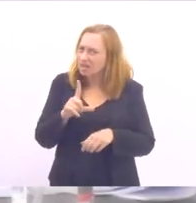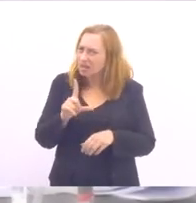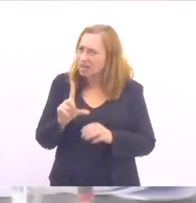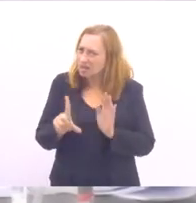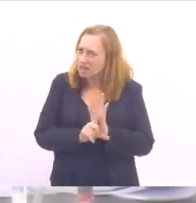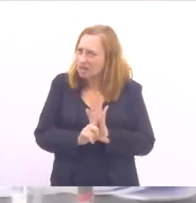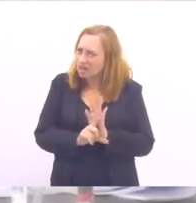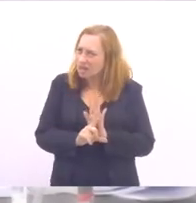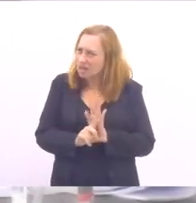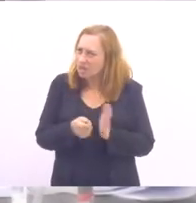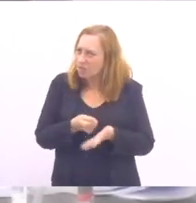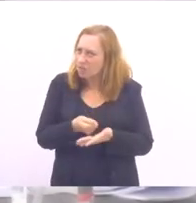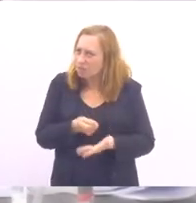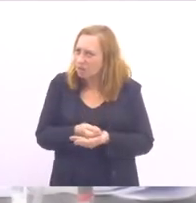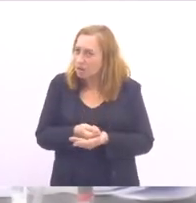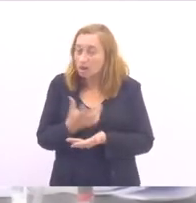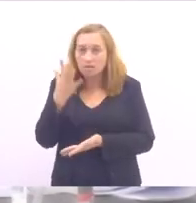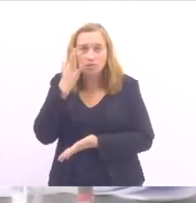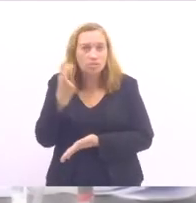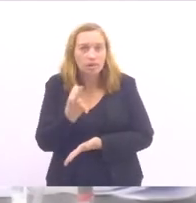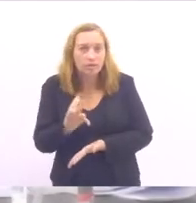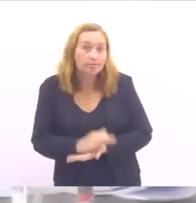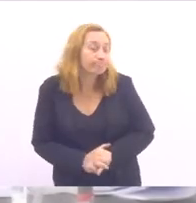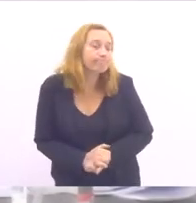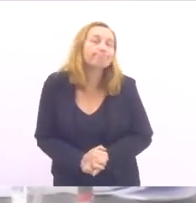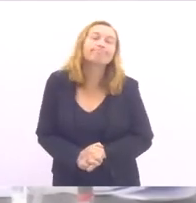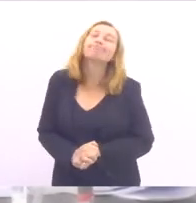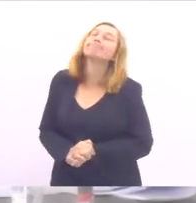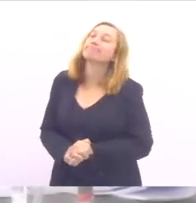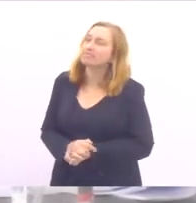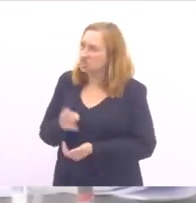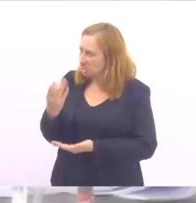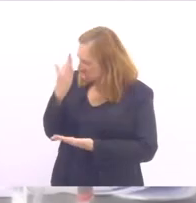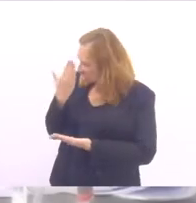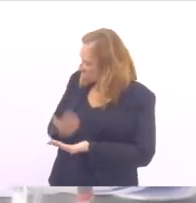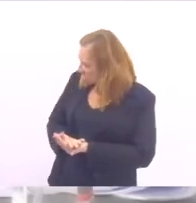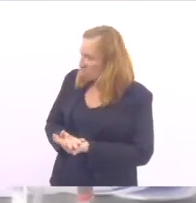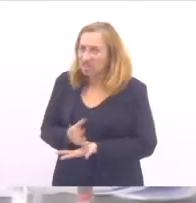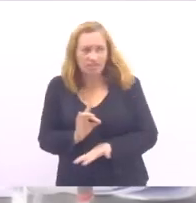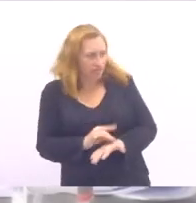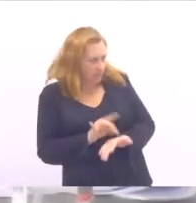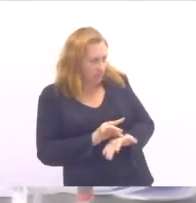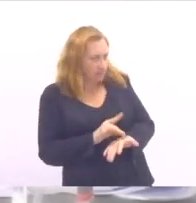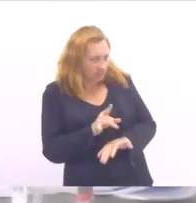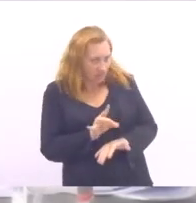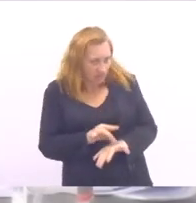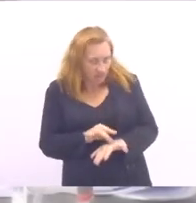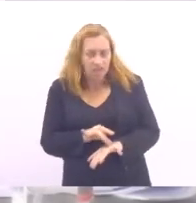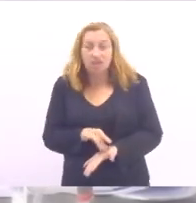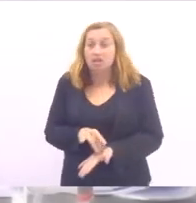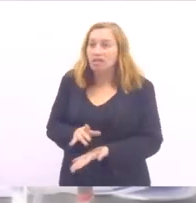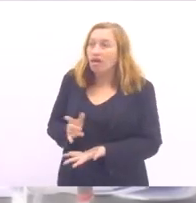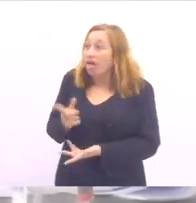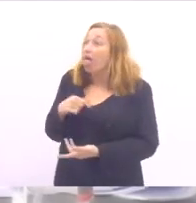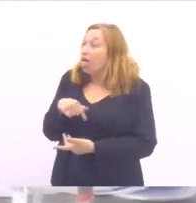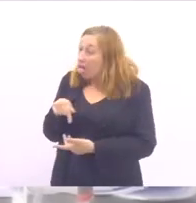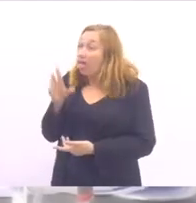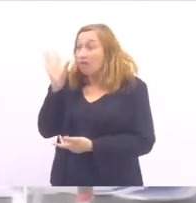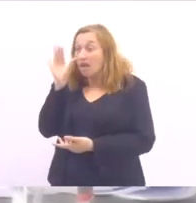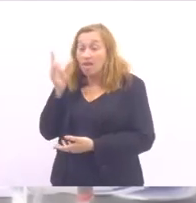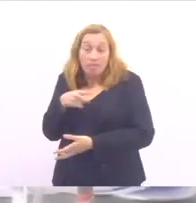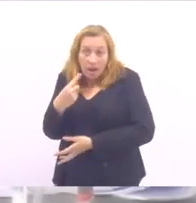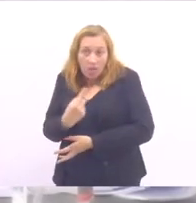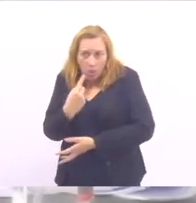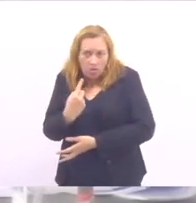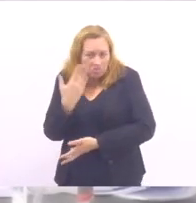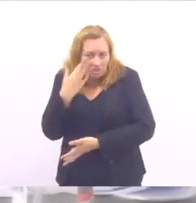a ter PEV? Eles nem sabiam dessa lei. Você acredita? Não é verdade isso? Eles falaram, isso é muito interessante para a gente